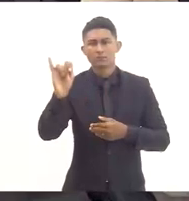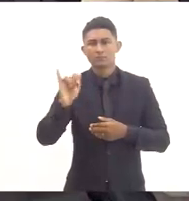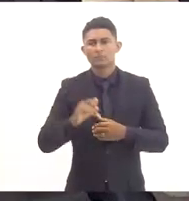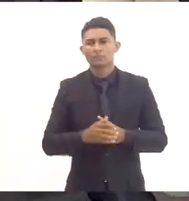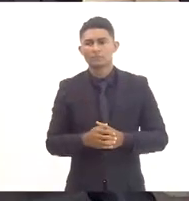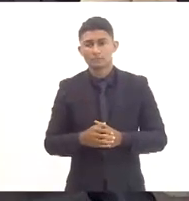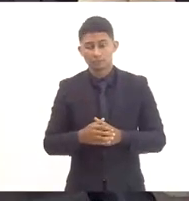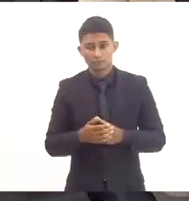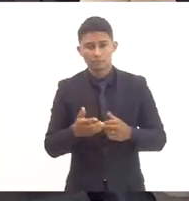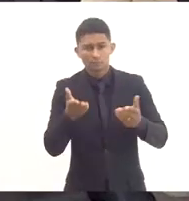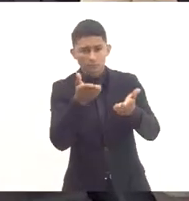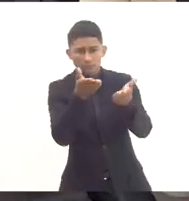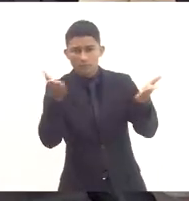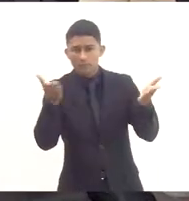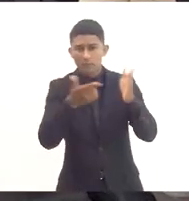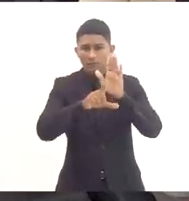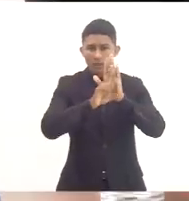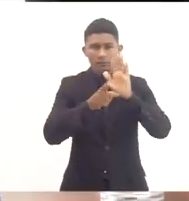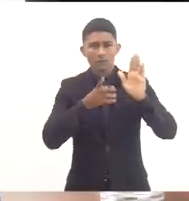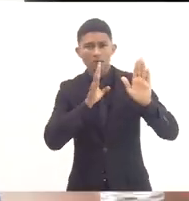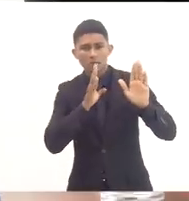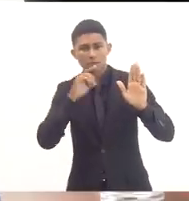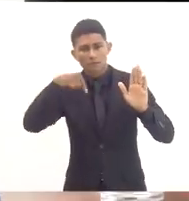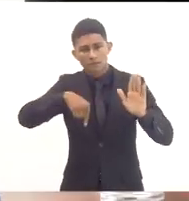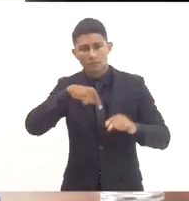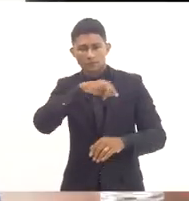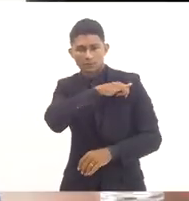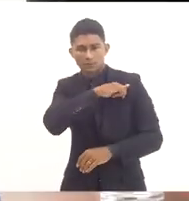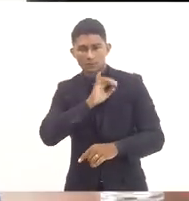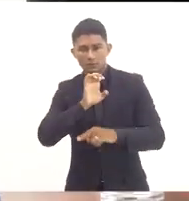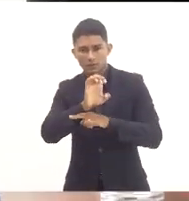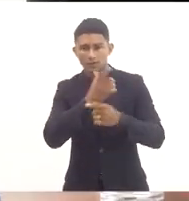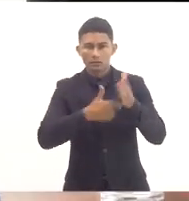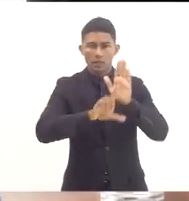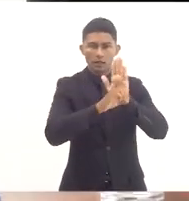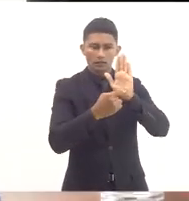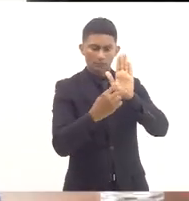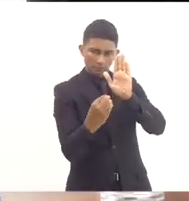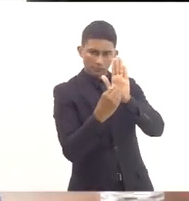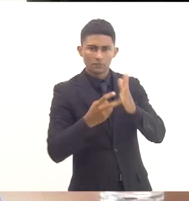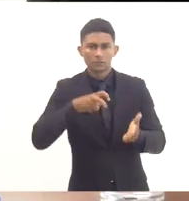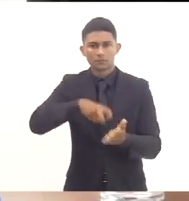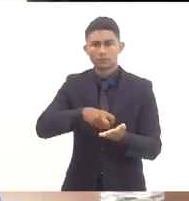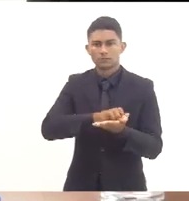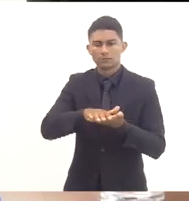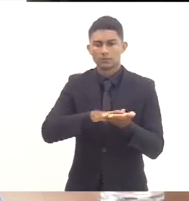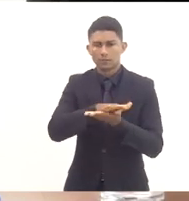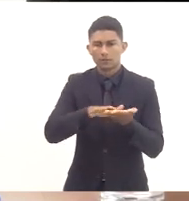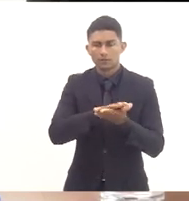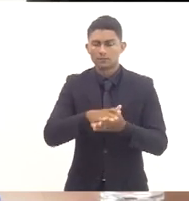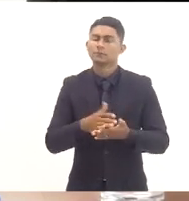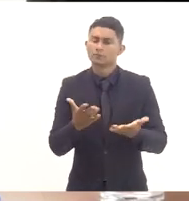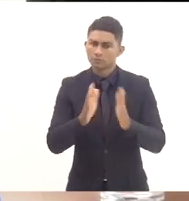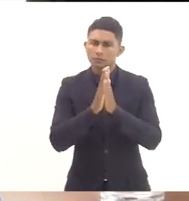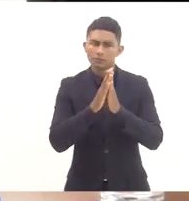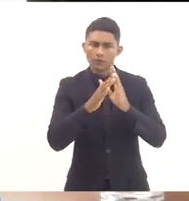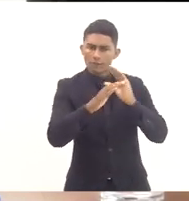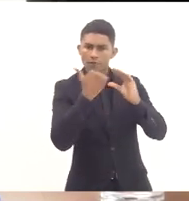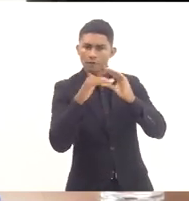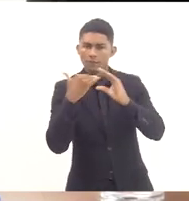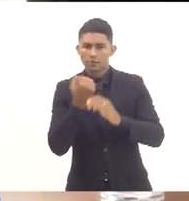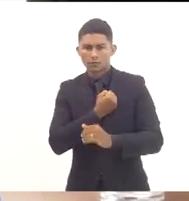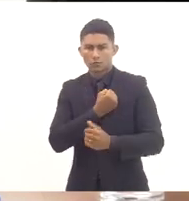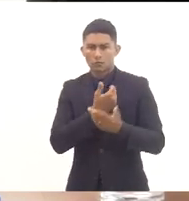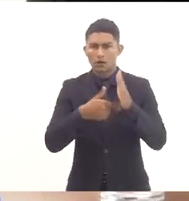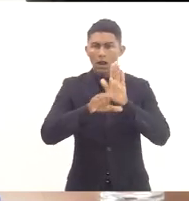vocês aí que conhece algumas leis no estado que não tem a punição base para que a gente